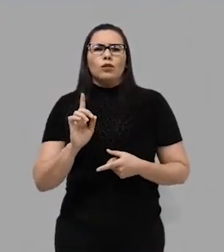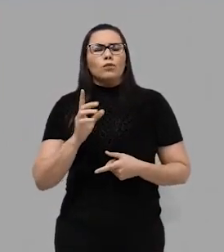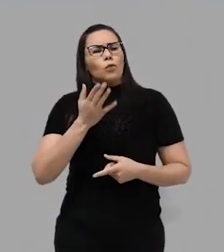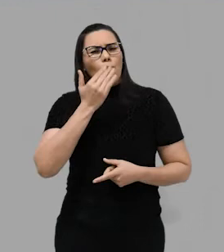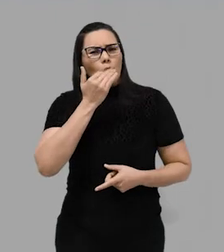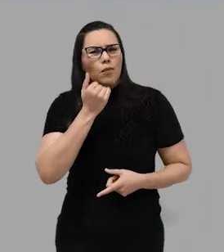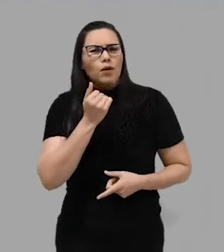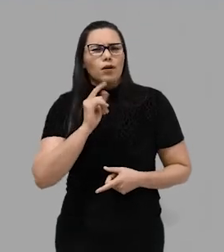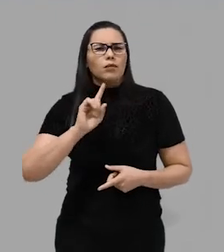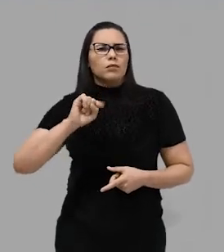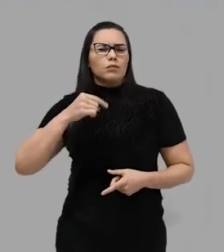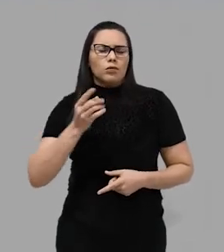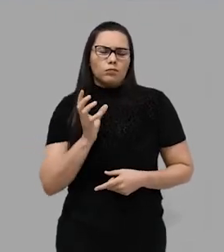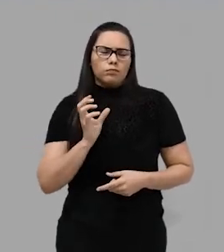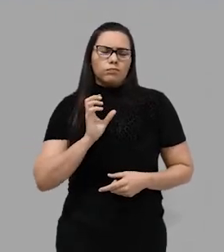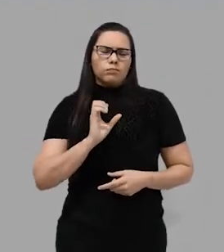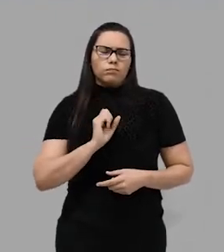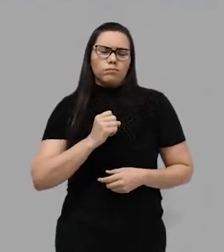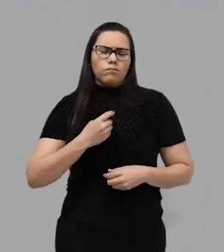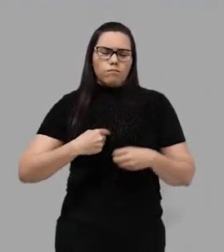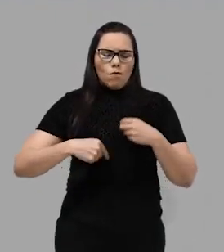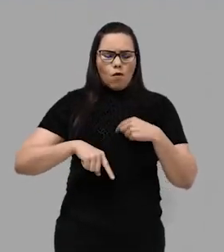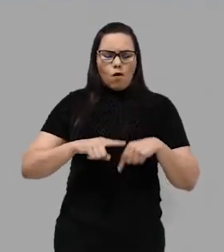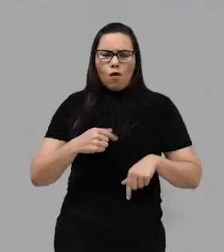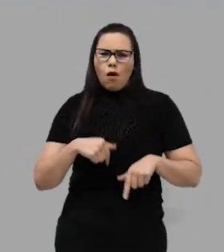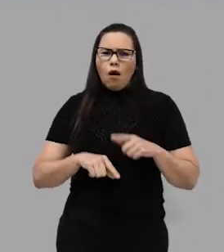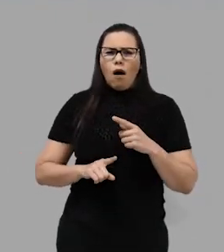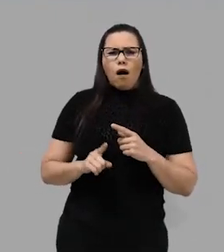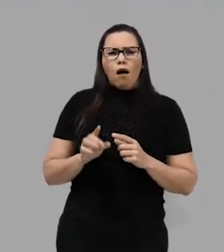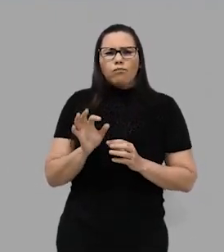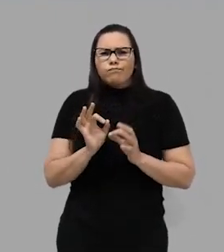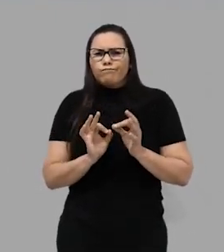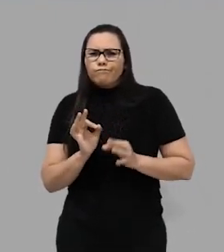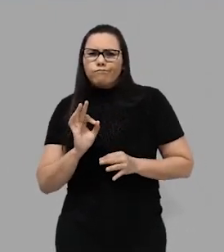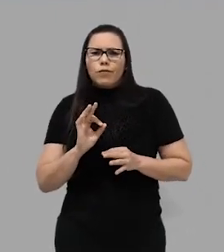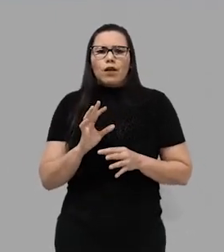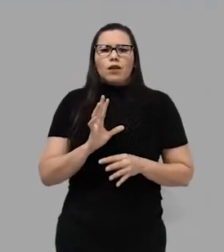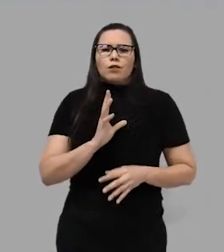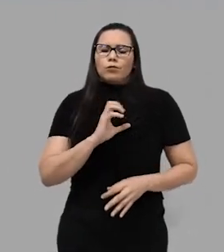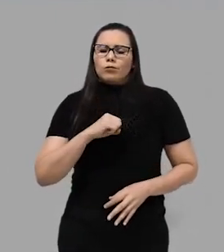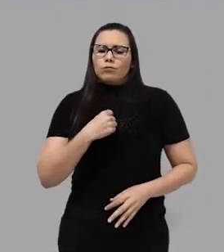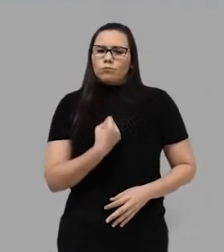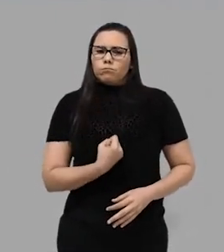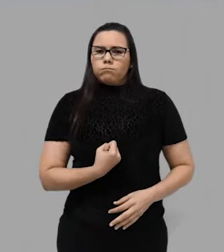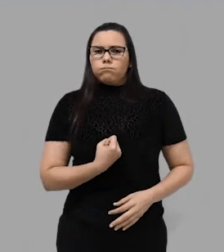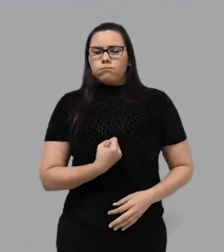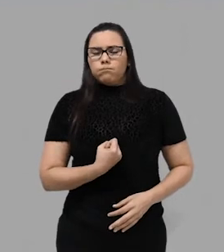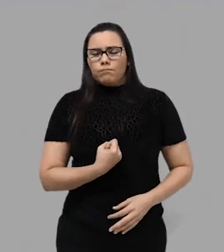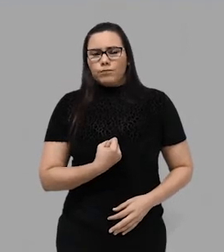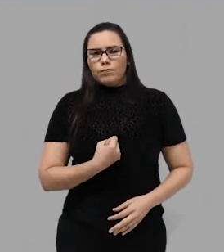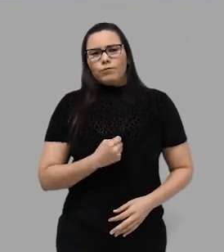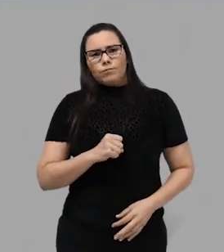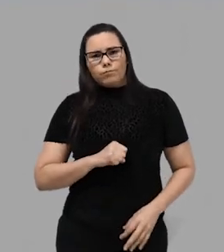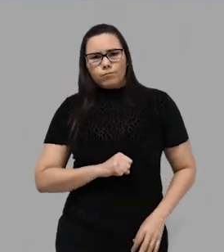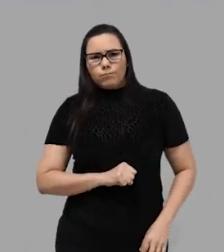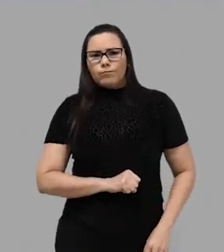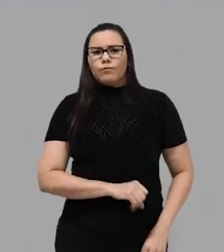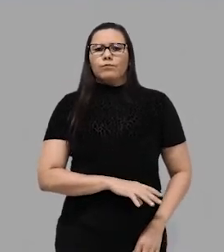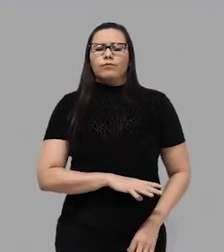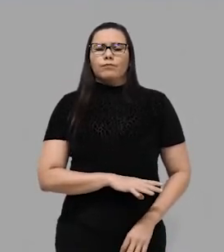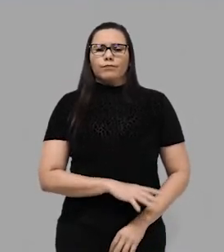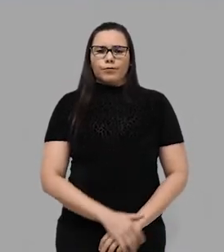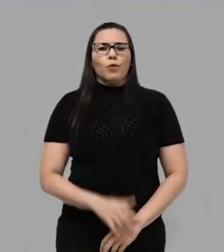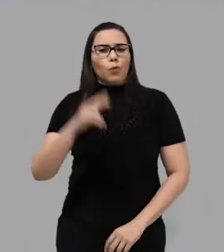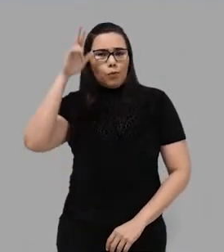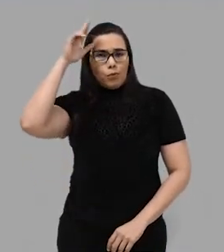perca, né? Os restos alimentares eles não são aproveitados, então ele vai ter que defecar, ok? Então